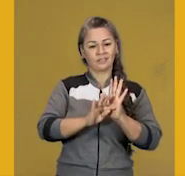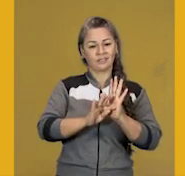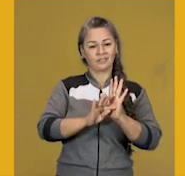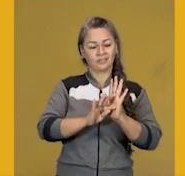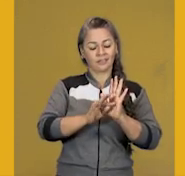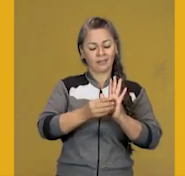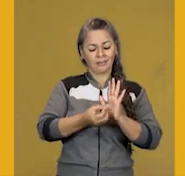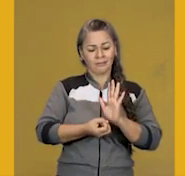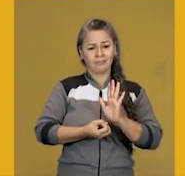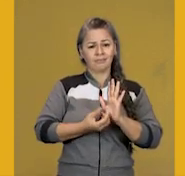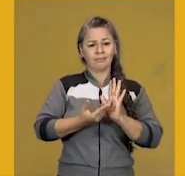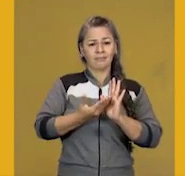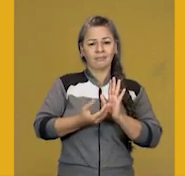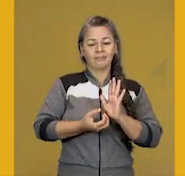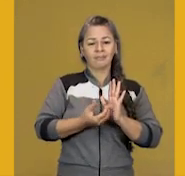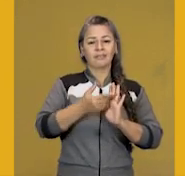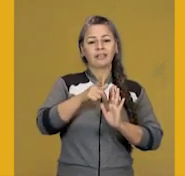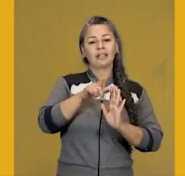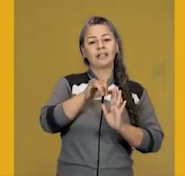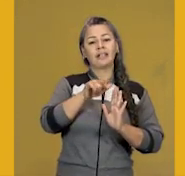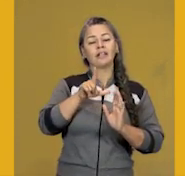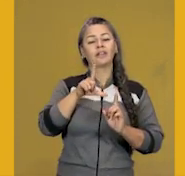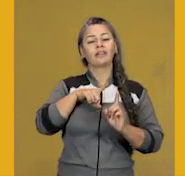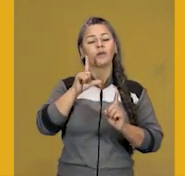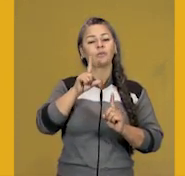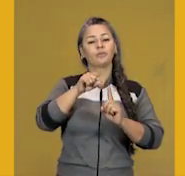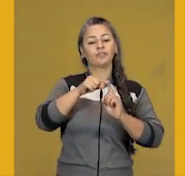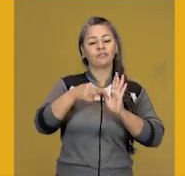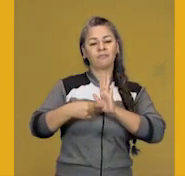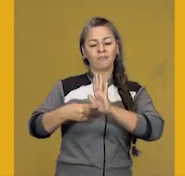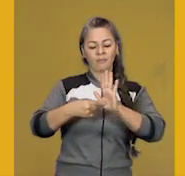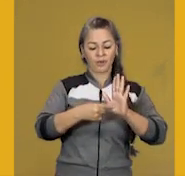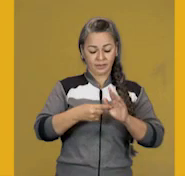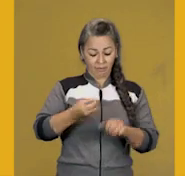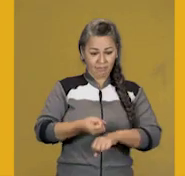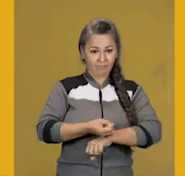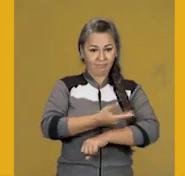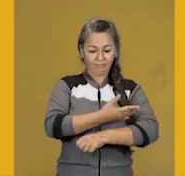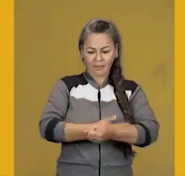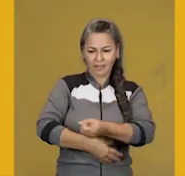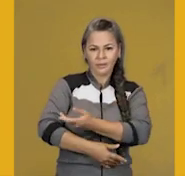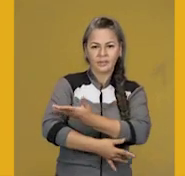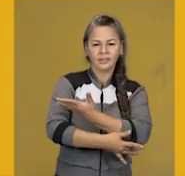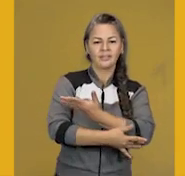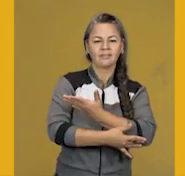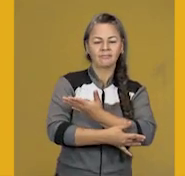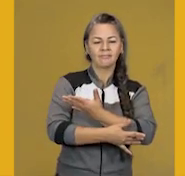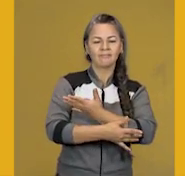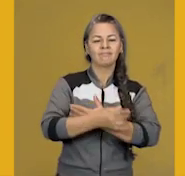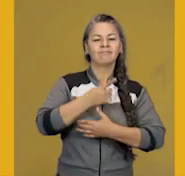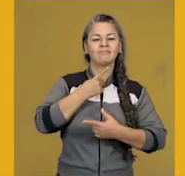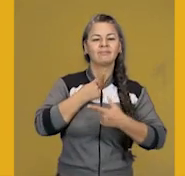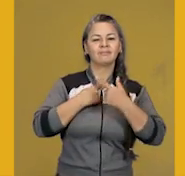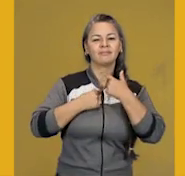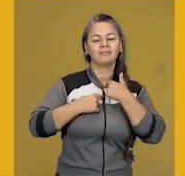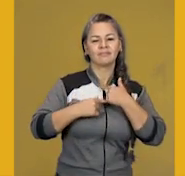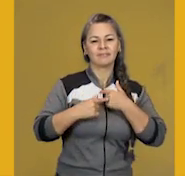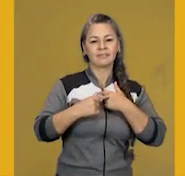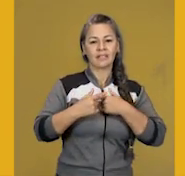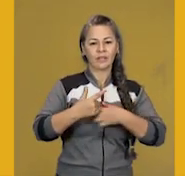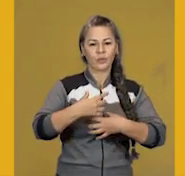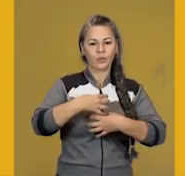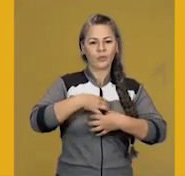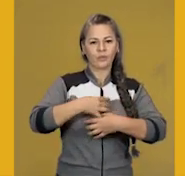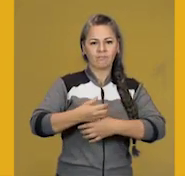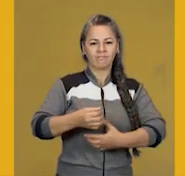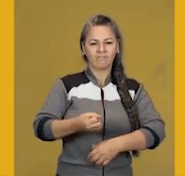as emoções, os sentimentos, os desejos, os pensamentos íntimos. Por isso a gente fala eu